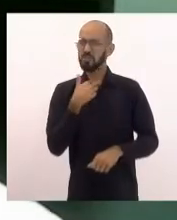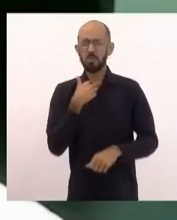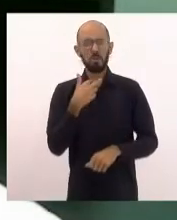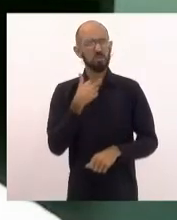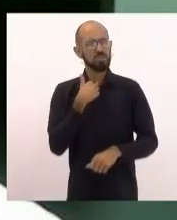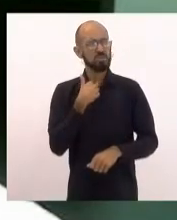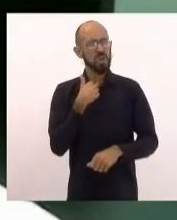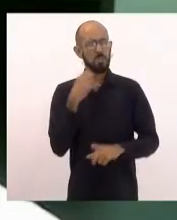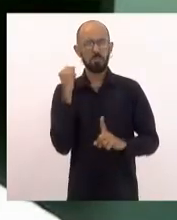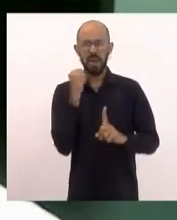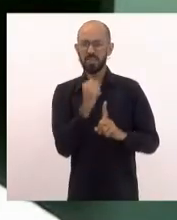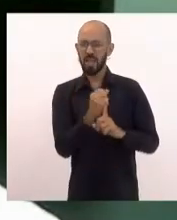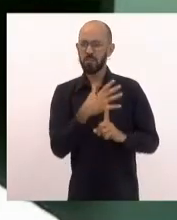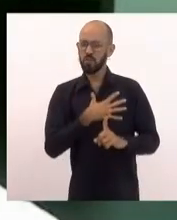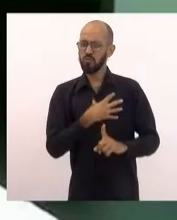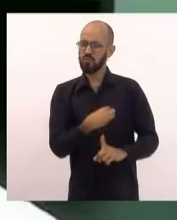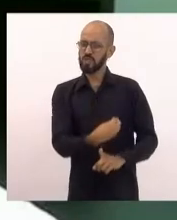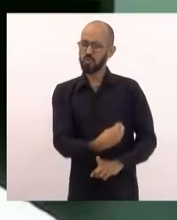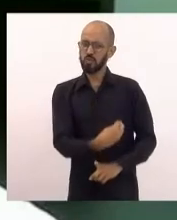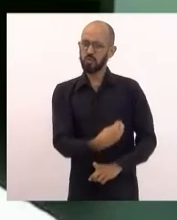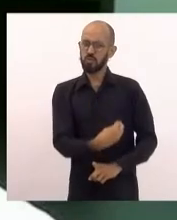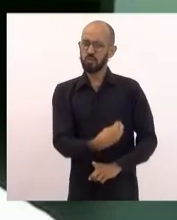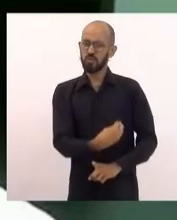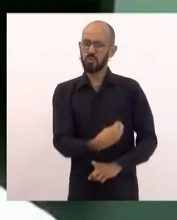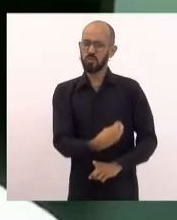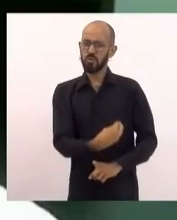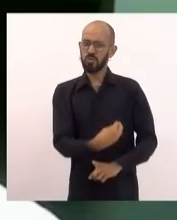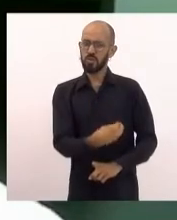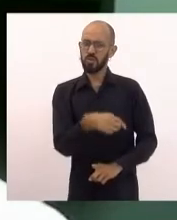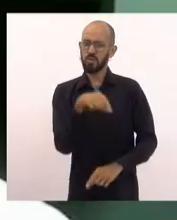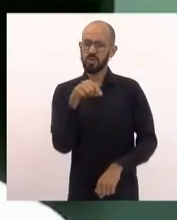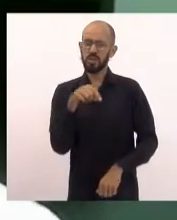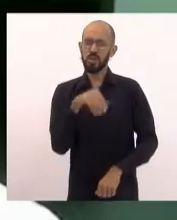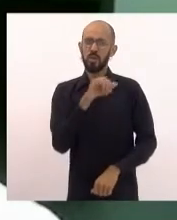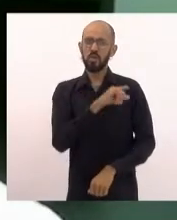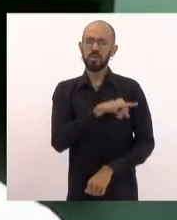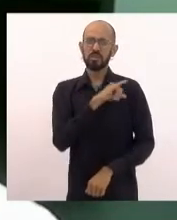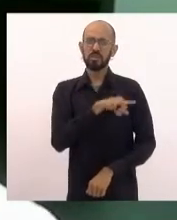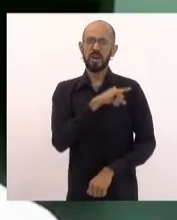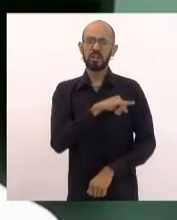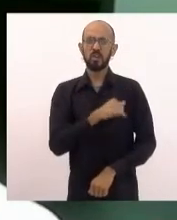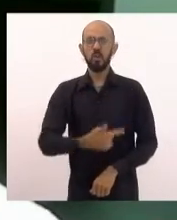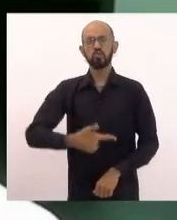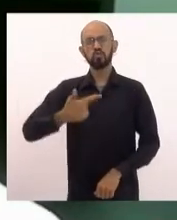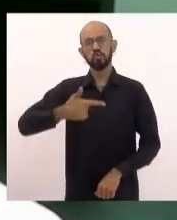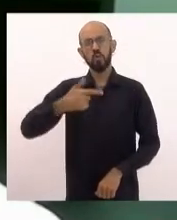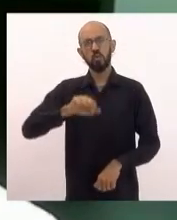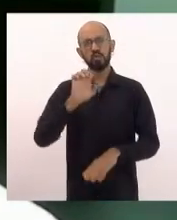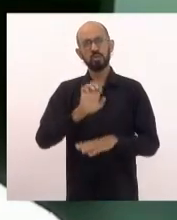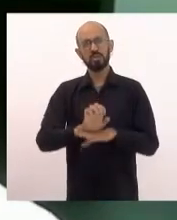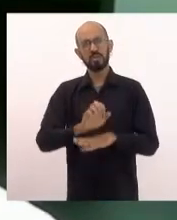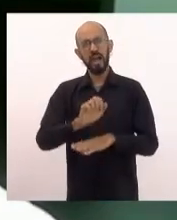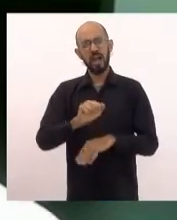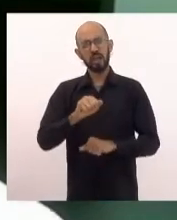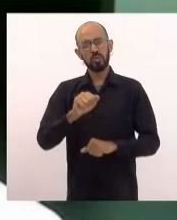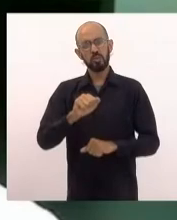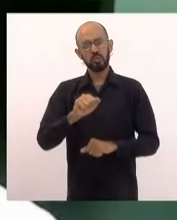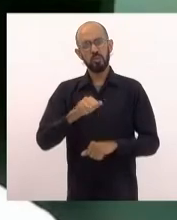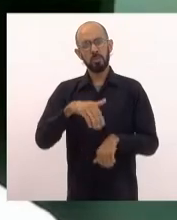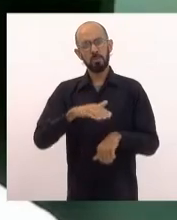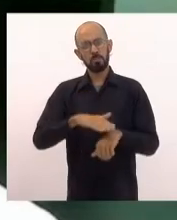matá-lo. Então, senhor presidente, é importante dizer que o Rio de Janeiro é o segundo estado brasileiro que mais